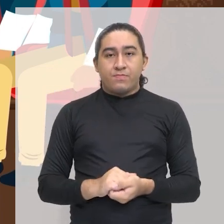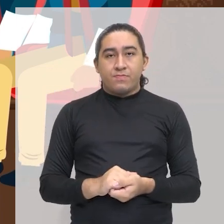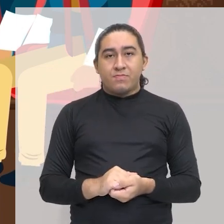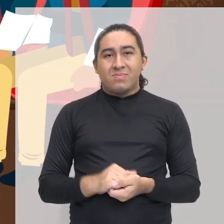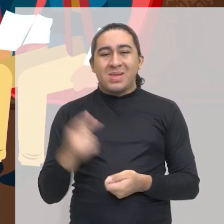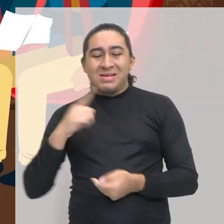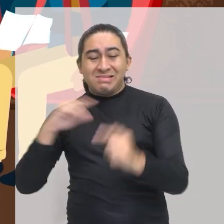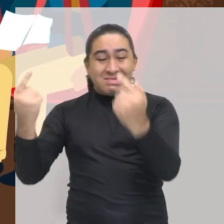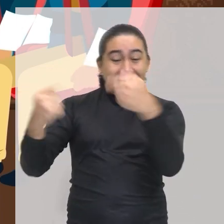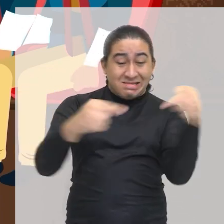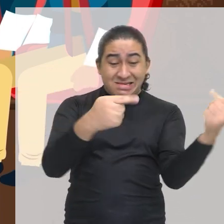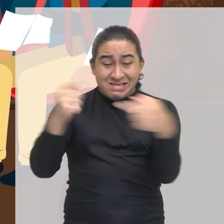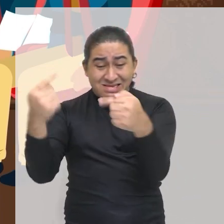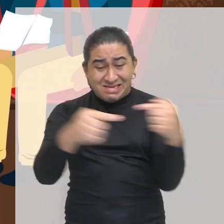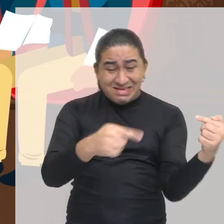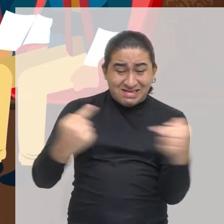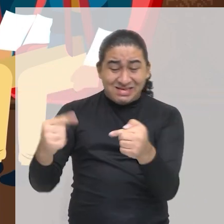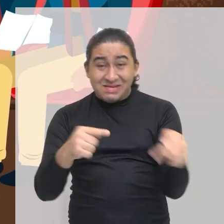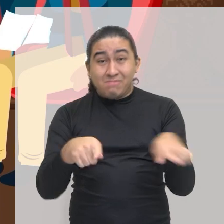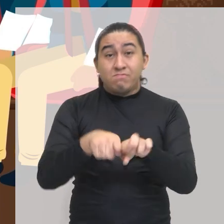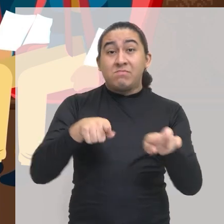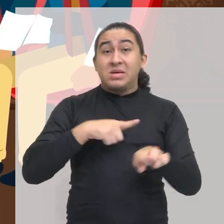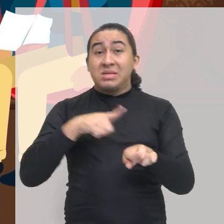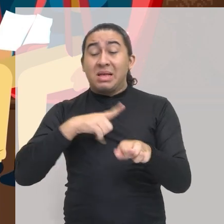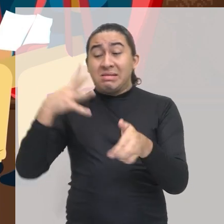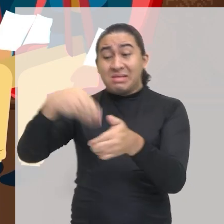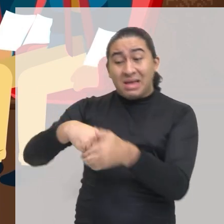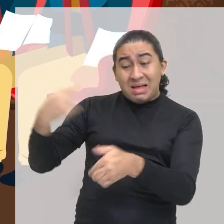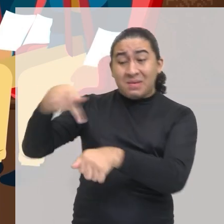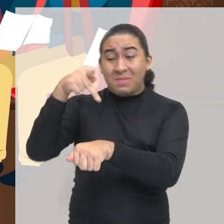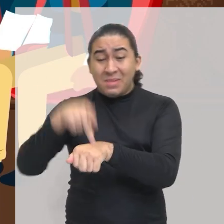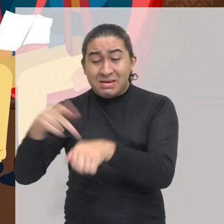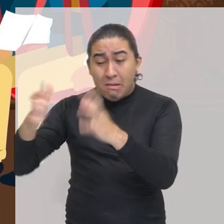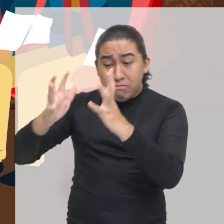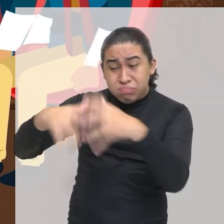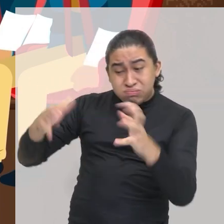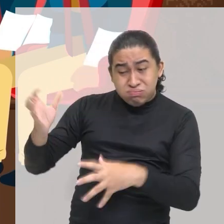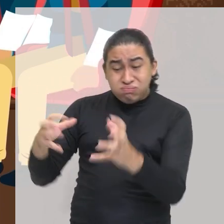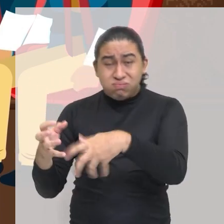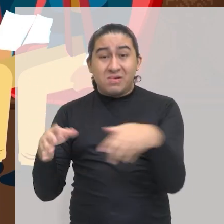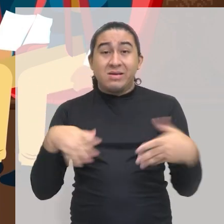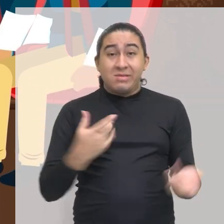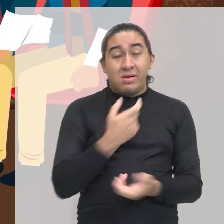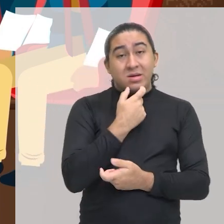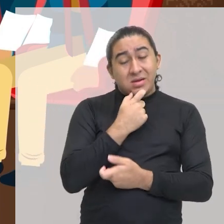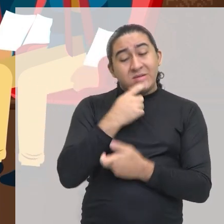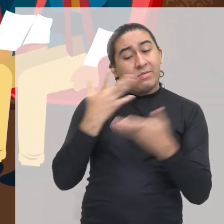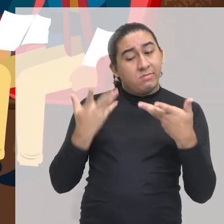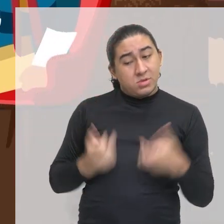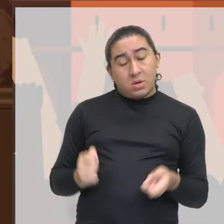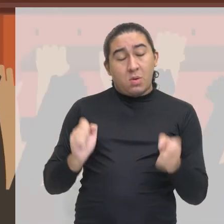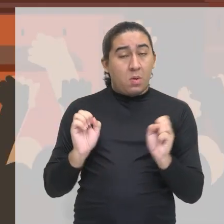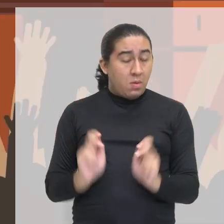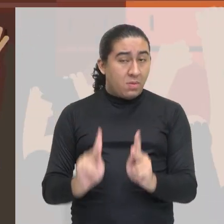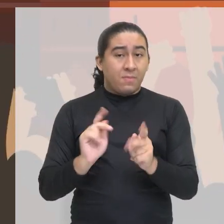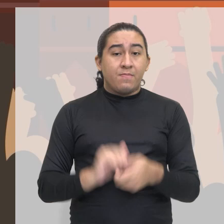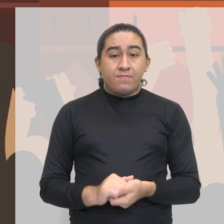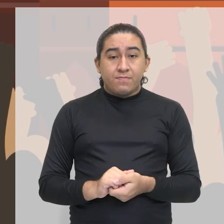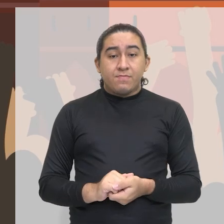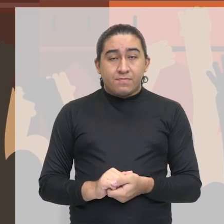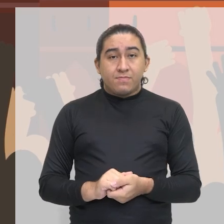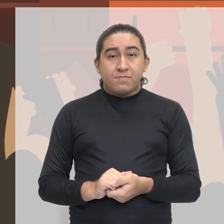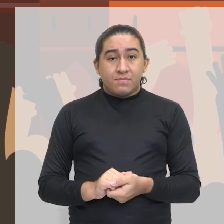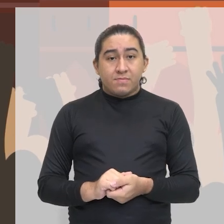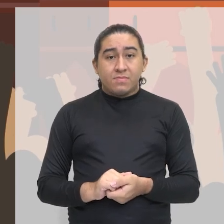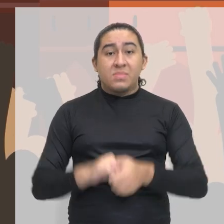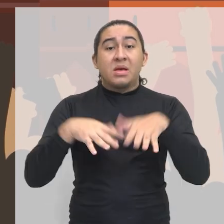comunidades. As negociações foram intensas, mas a pressão interna e internacional fez com que os britânicos cedessem.